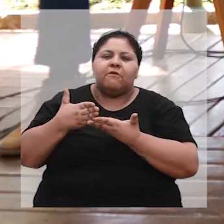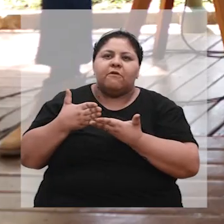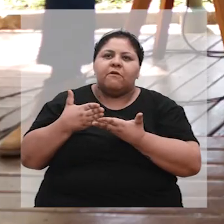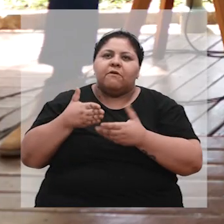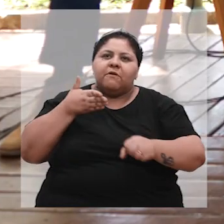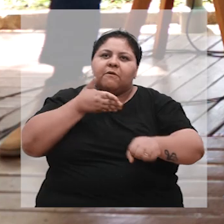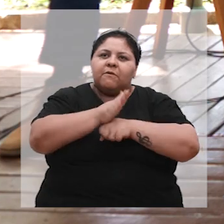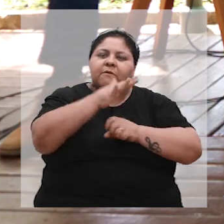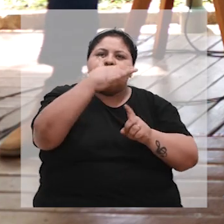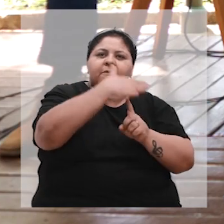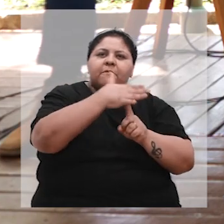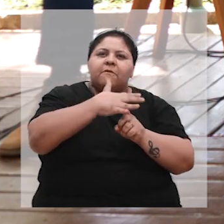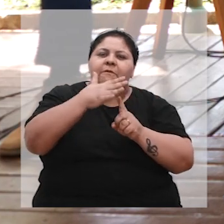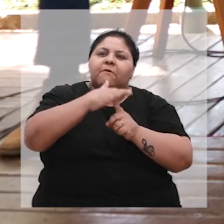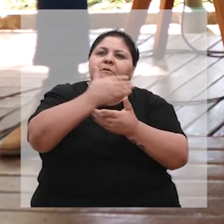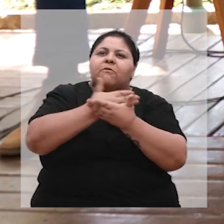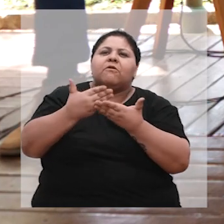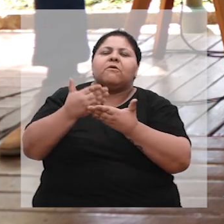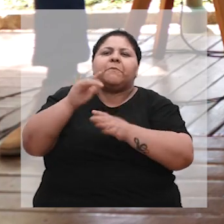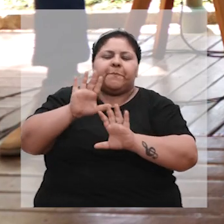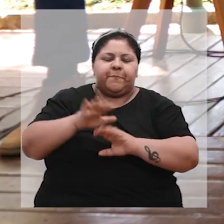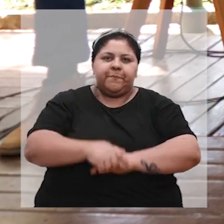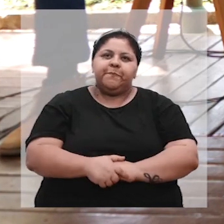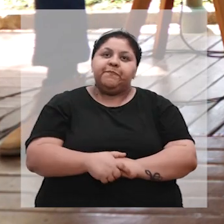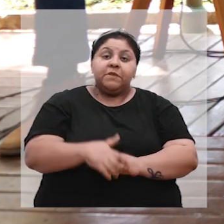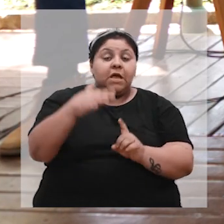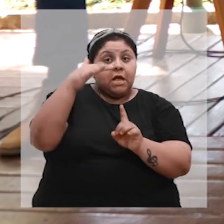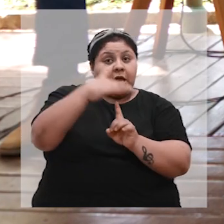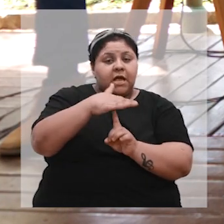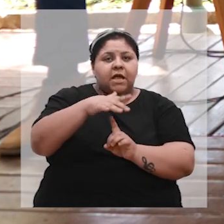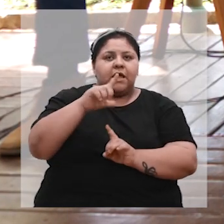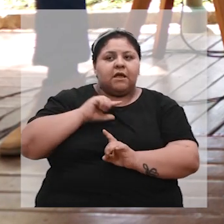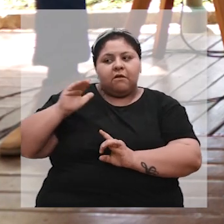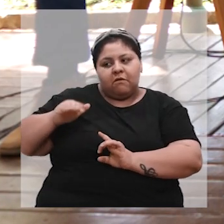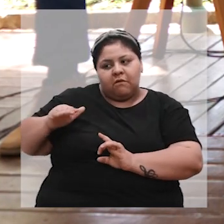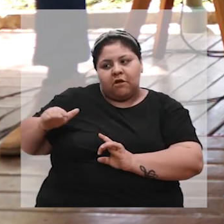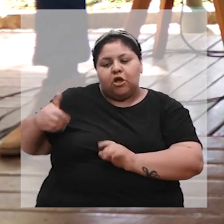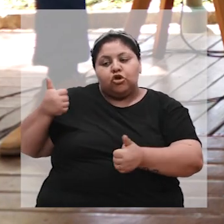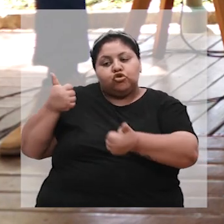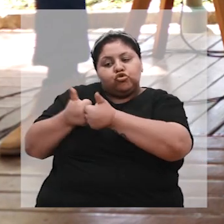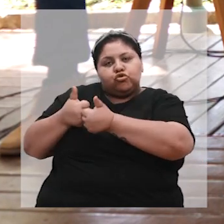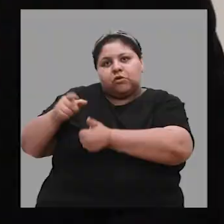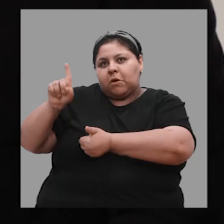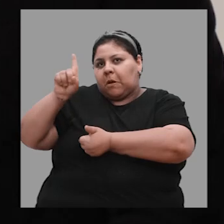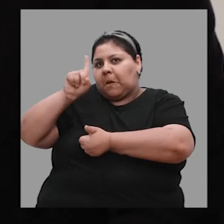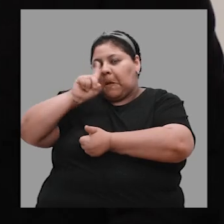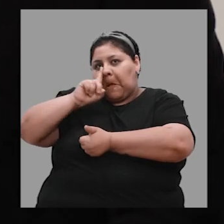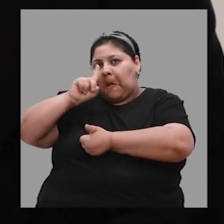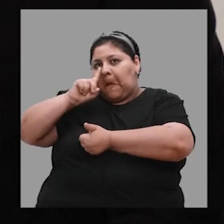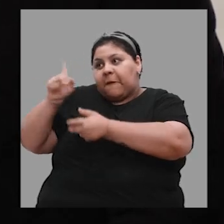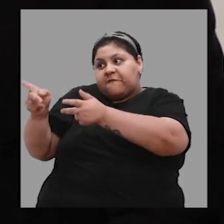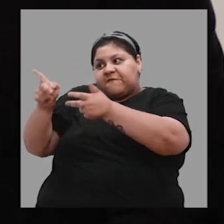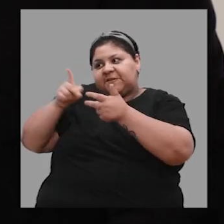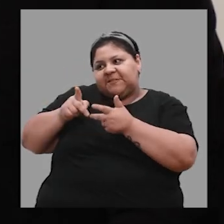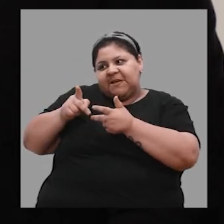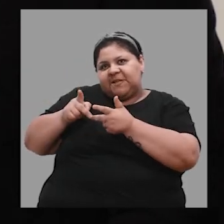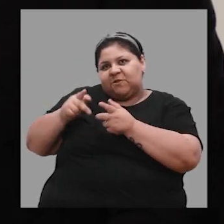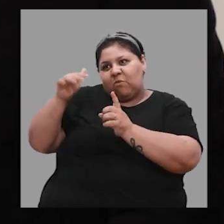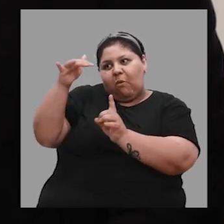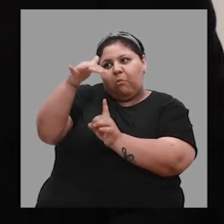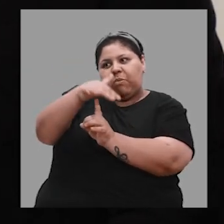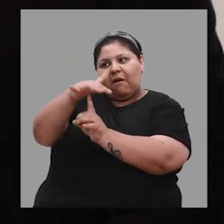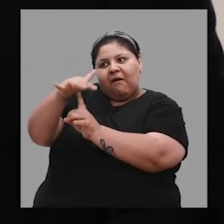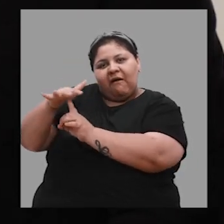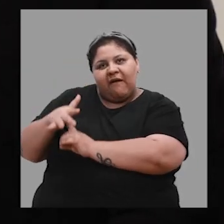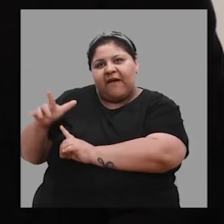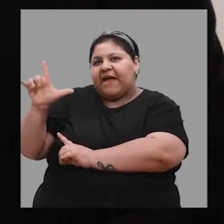Você começou a se envolver na feira desde quando, Natasha? Bom, na feira, de pequena, com a minha mãe, visitando a banca,